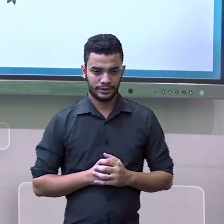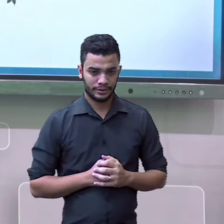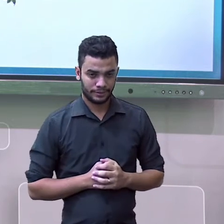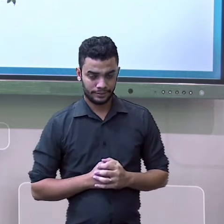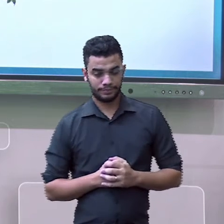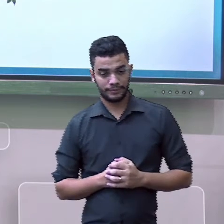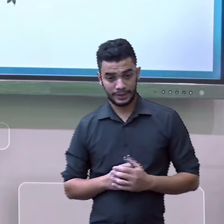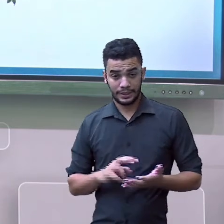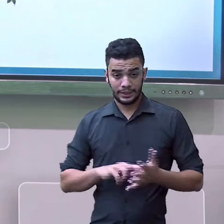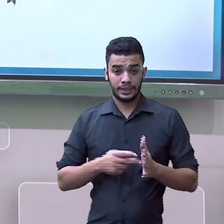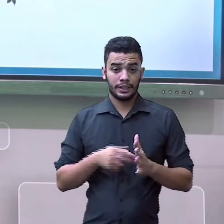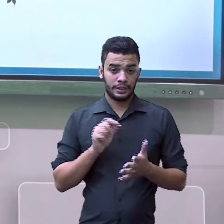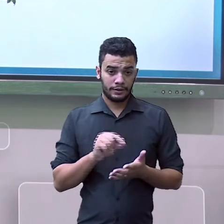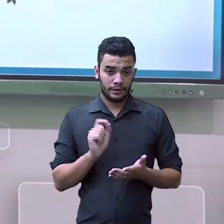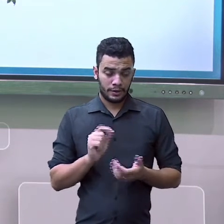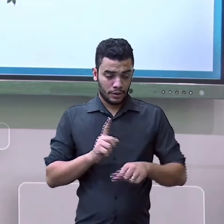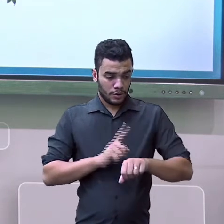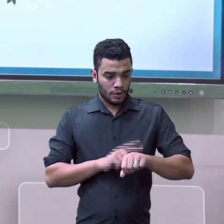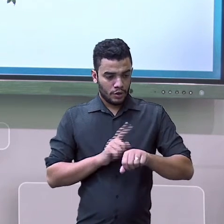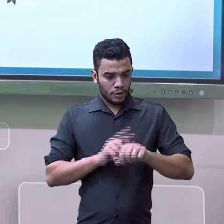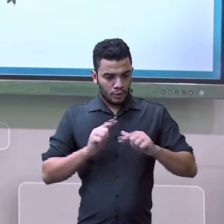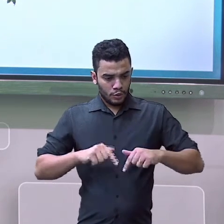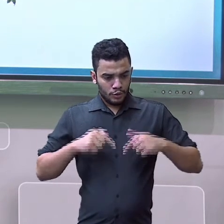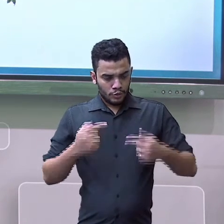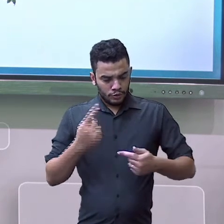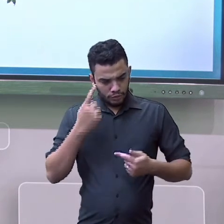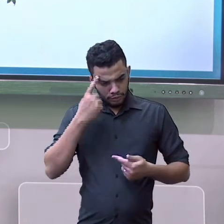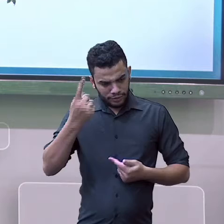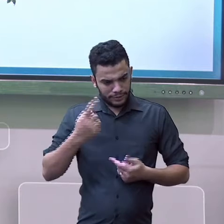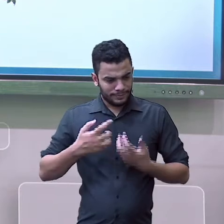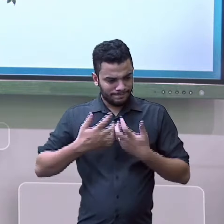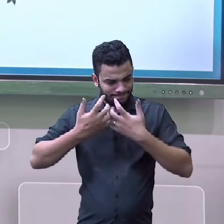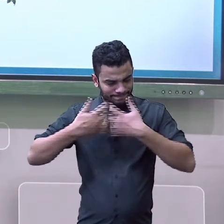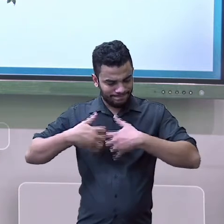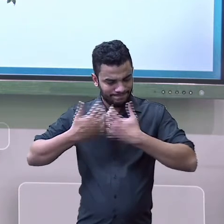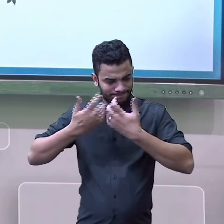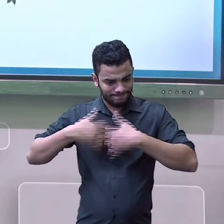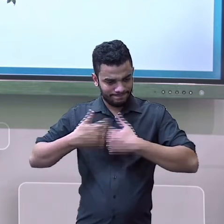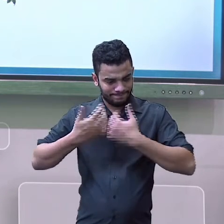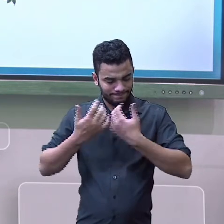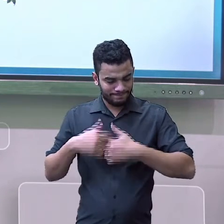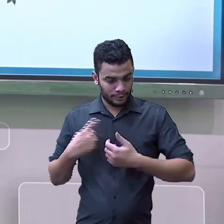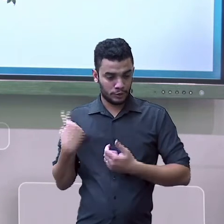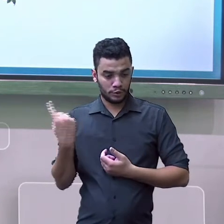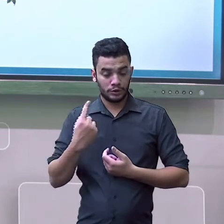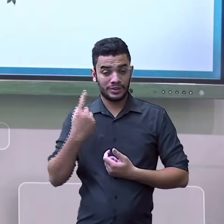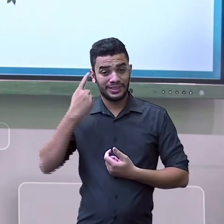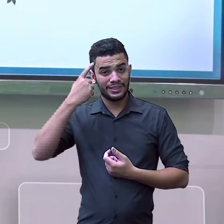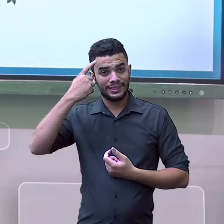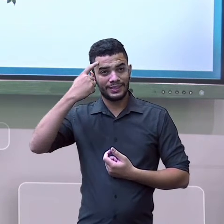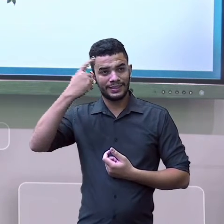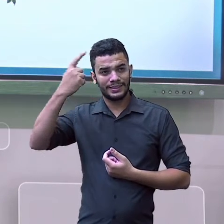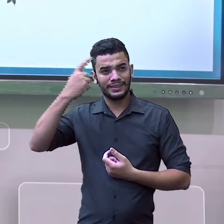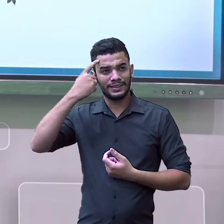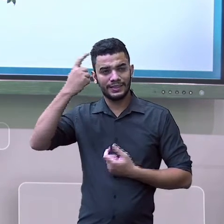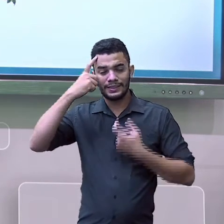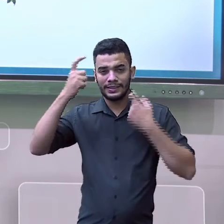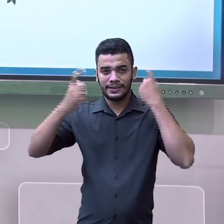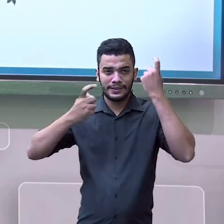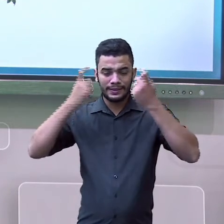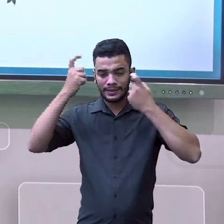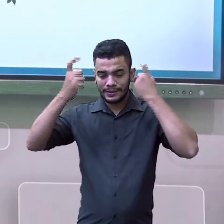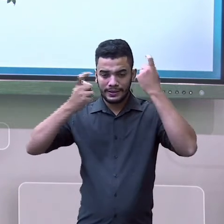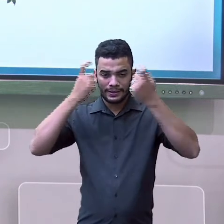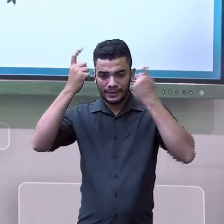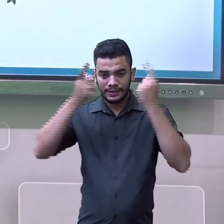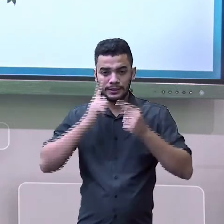uma preocupação de todos com a diversidade biológica, em meio à infinitude da biodiversidade, que é,